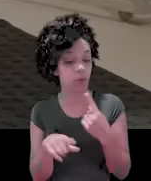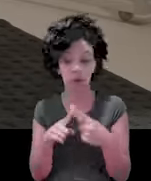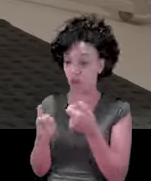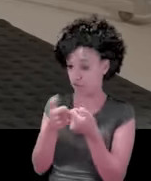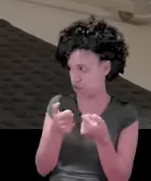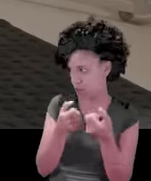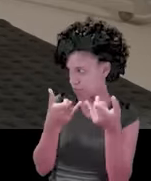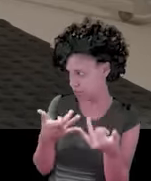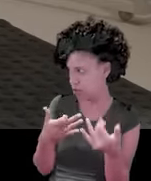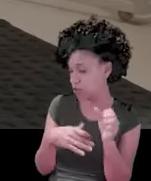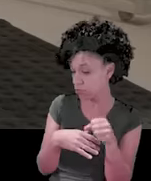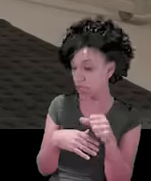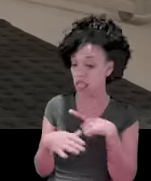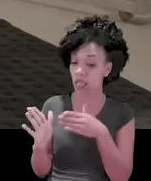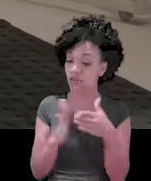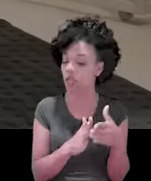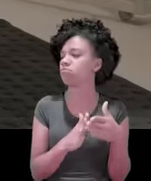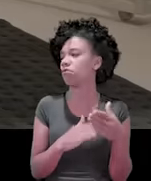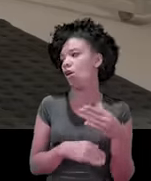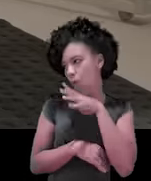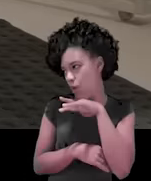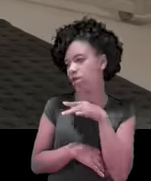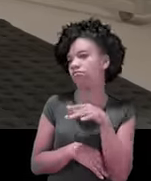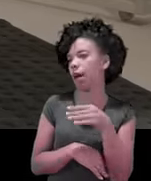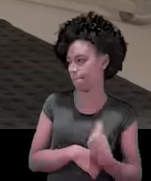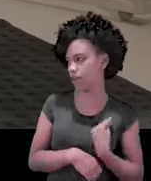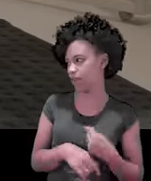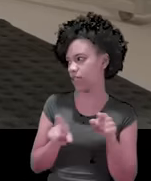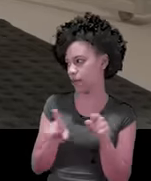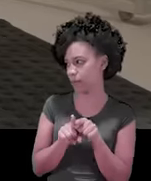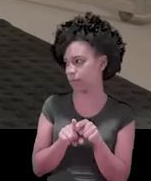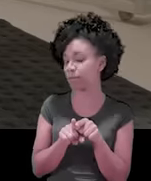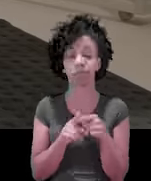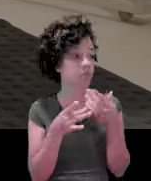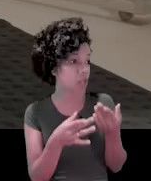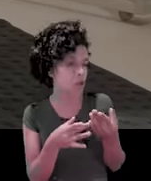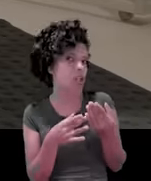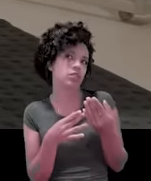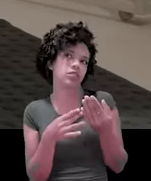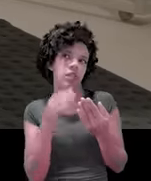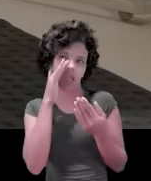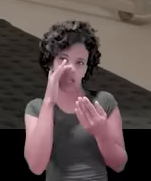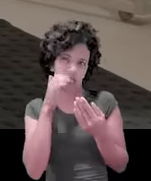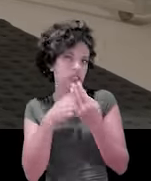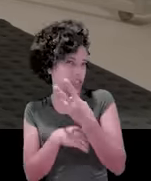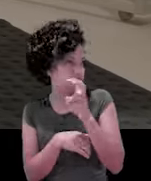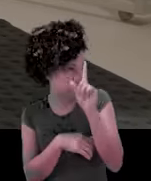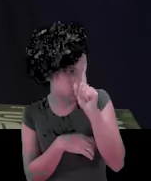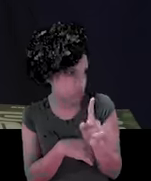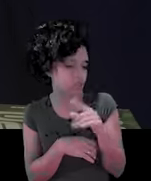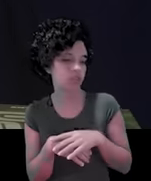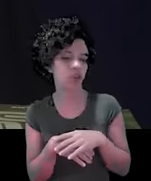acontece então videogame né você falou é hoje ou menos até a fase ruim para passar isso então né aquele 35 daquele traz um